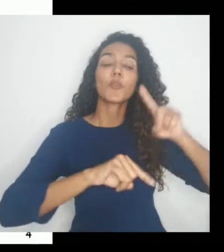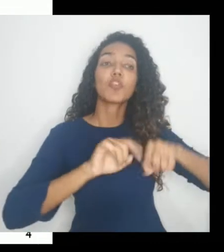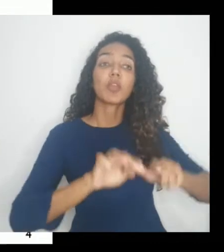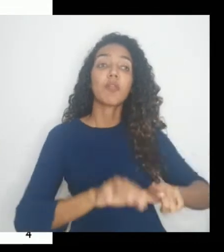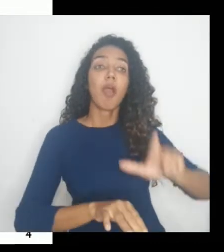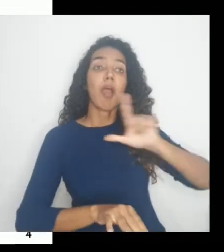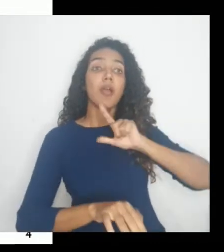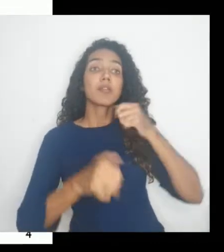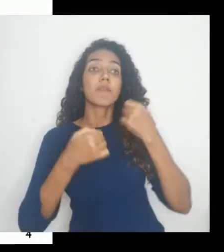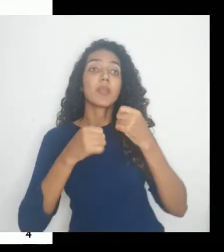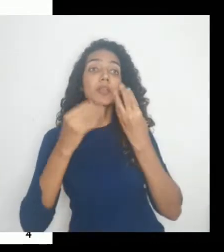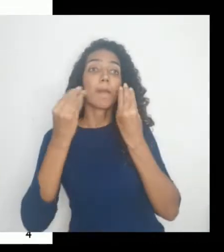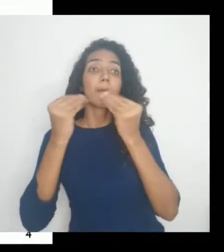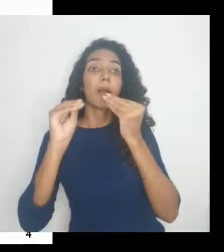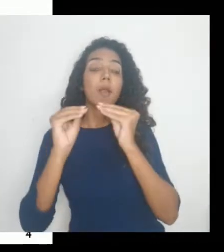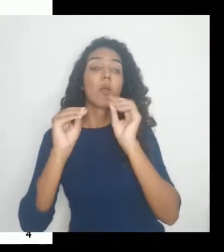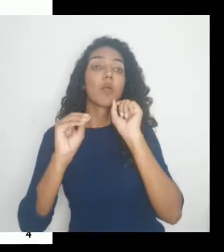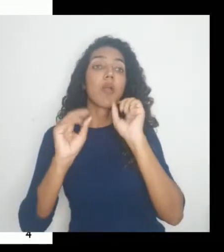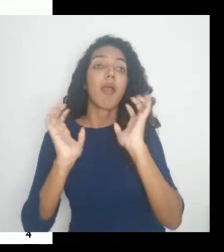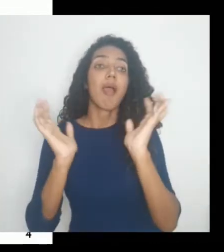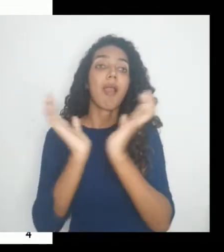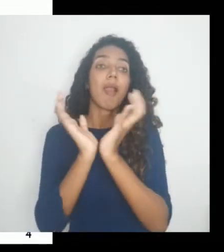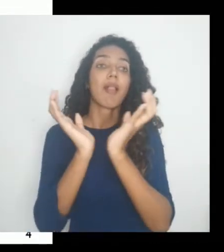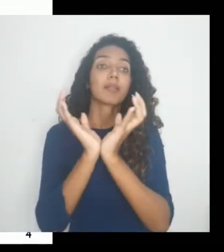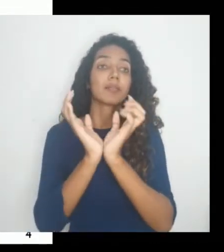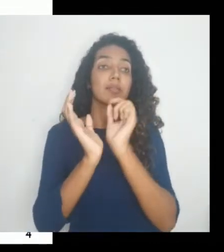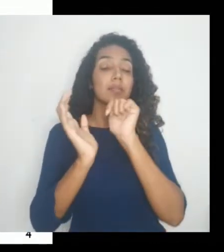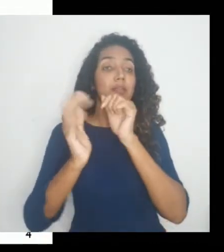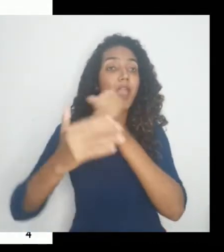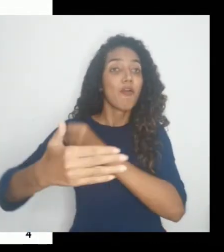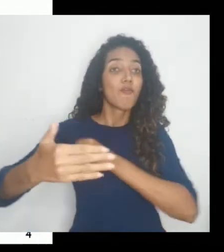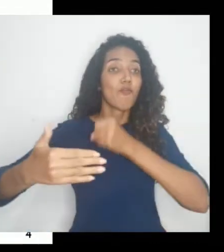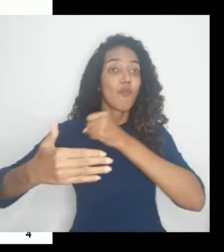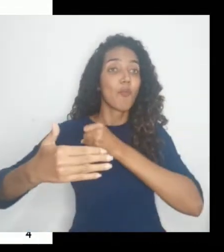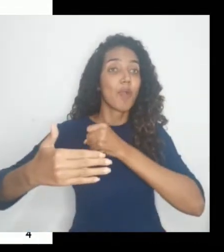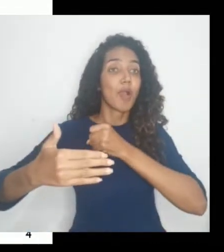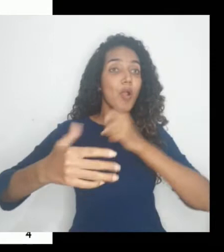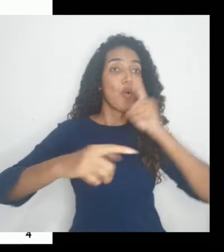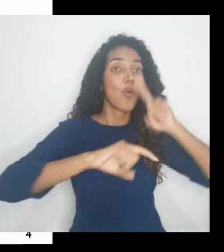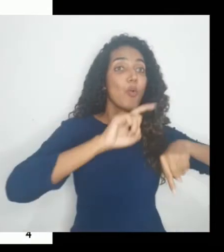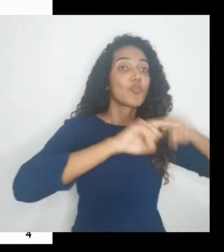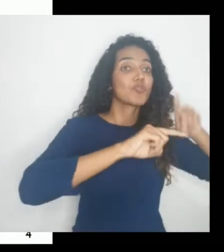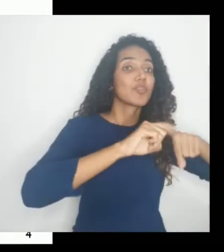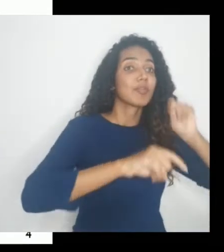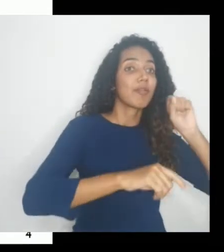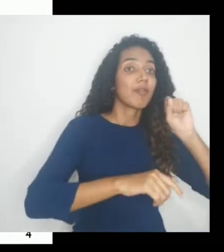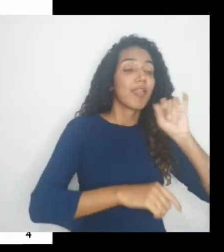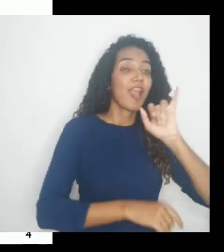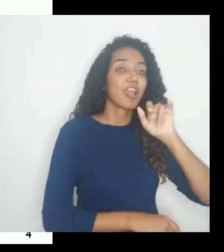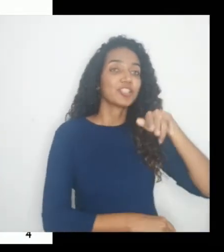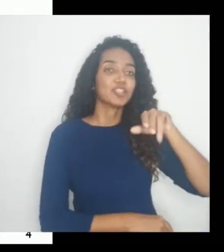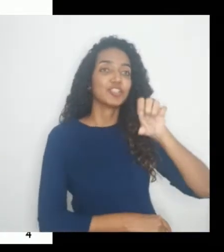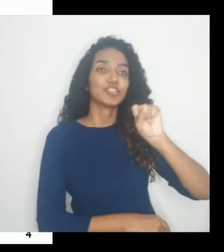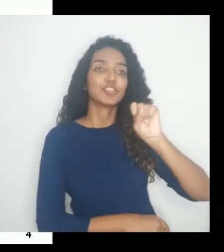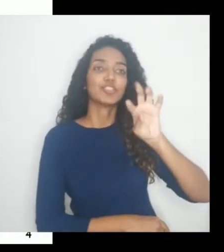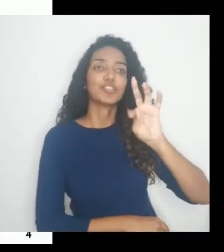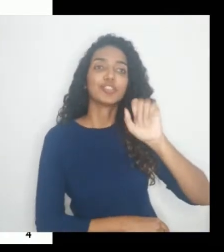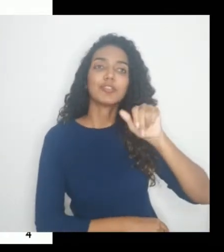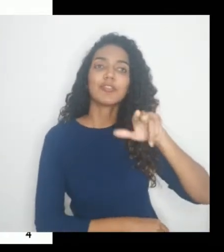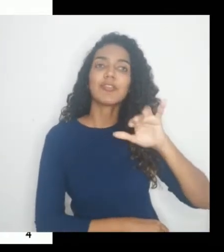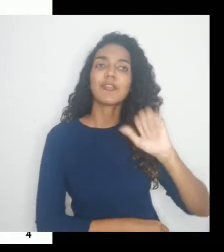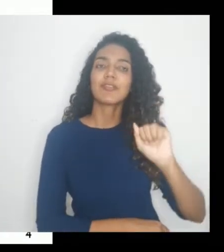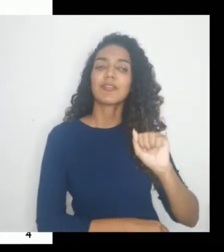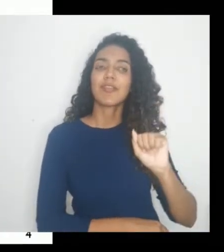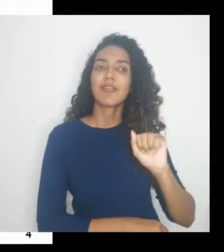As classes são a forma e os objetos as instâncias. Sem uma classe definida, a gente